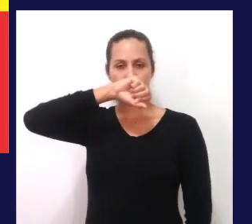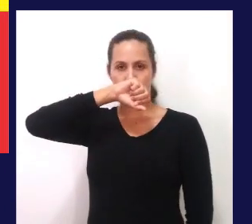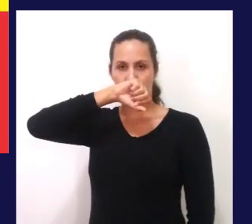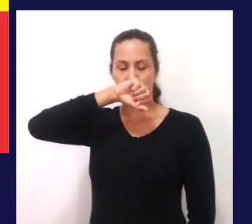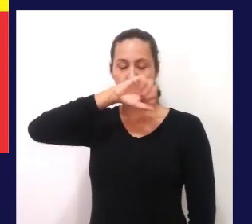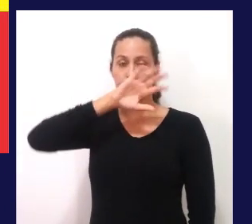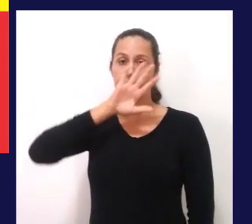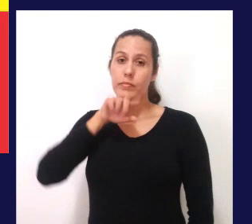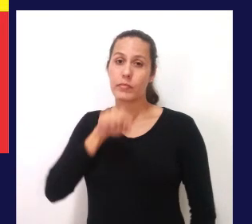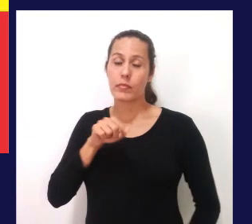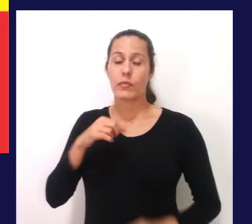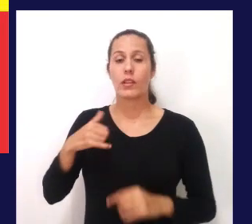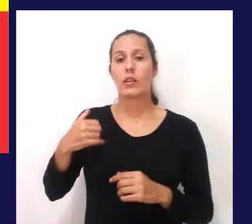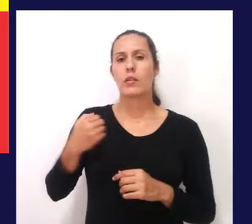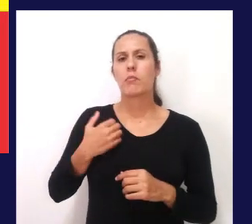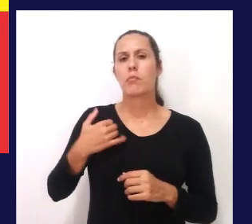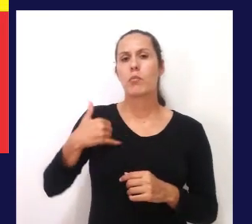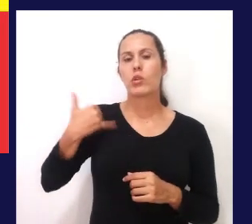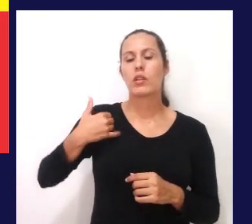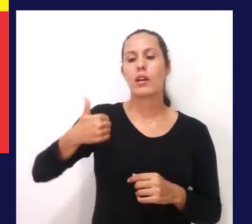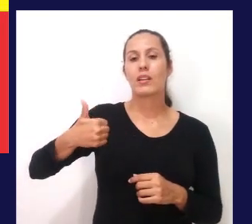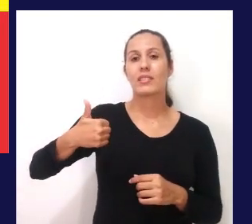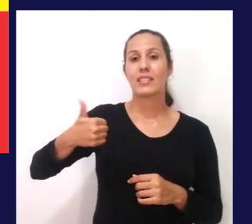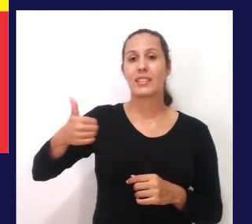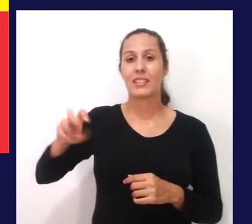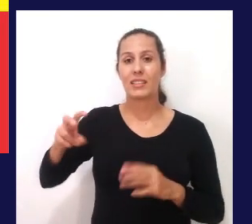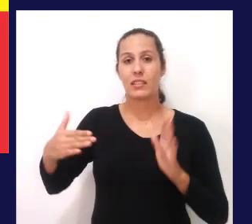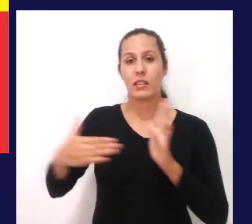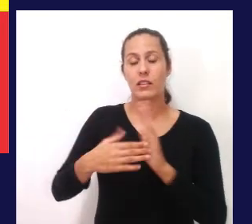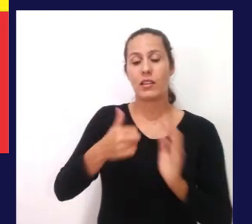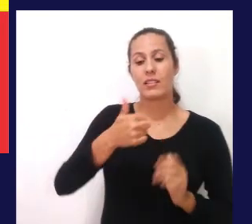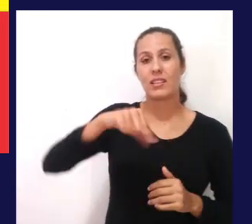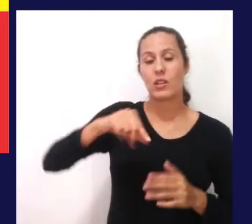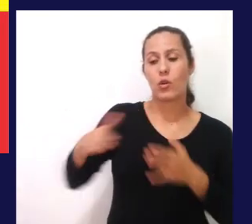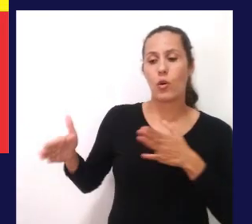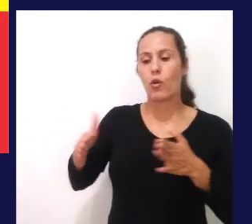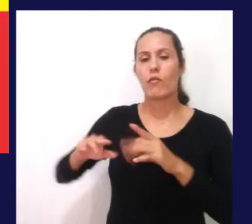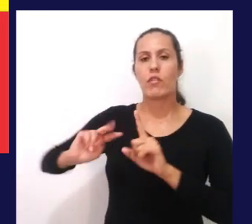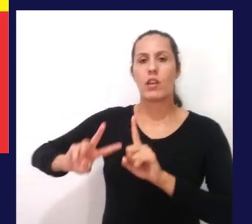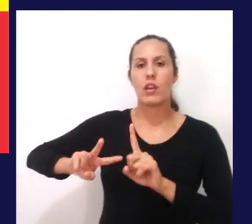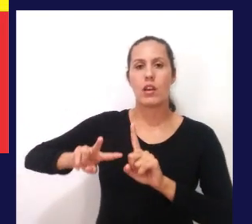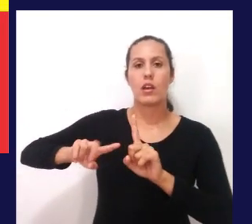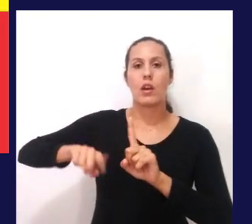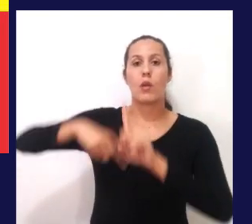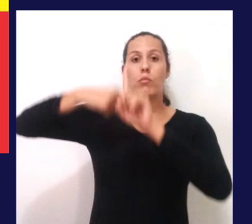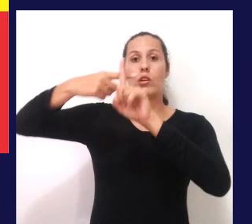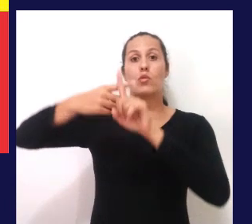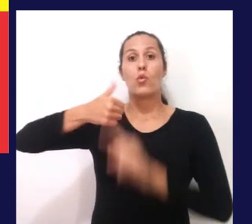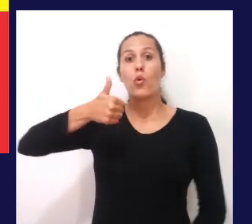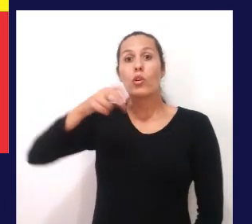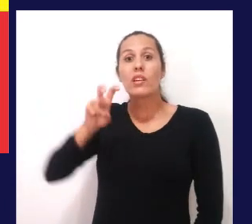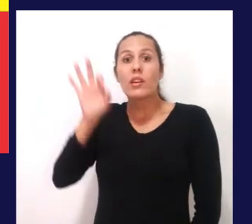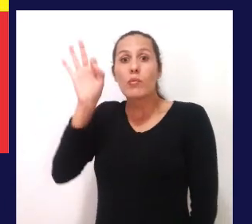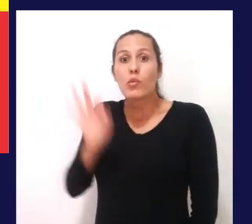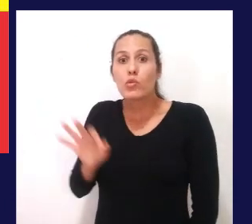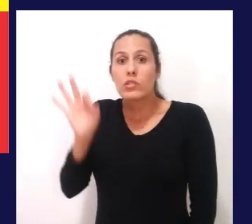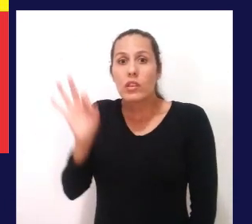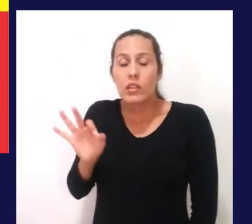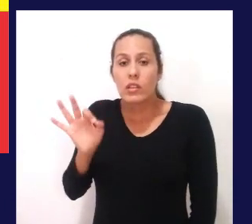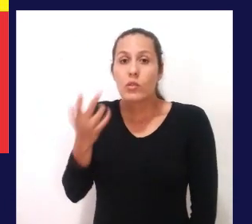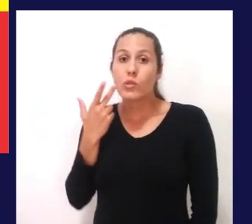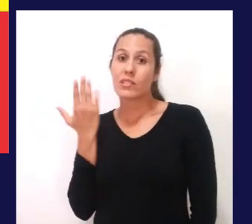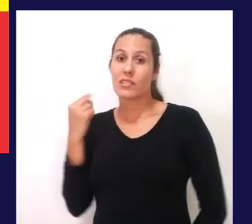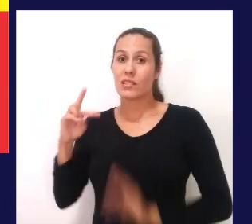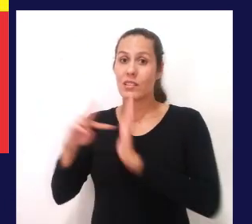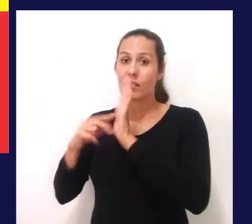de adolescentes grávidas entre 15 e 19 anos aumentou 15%. Isso em 2000, já se passaram 20